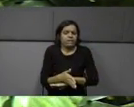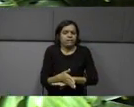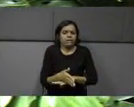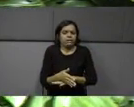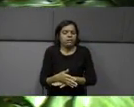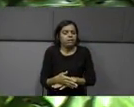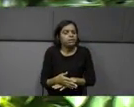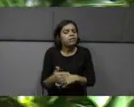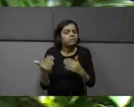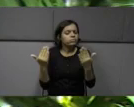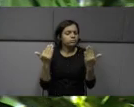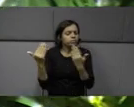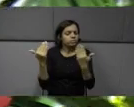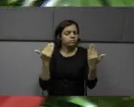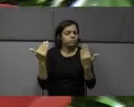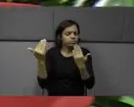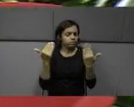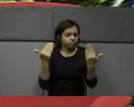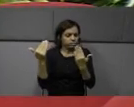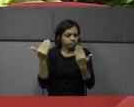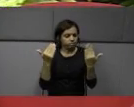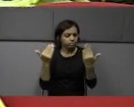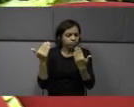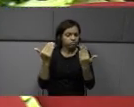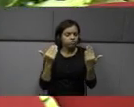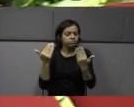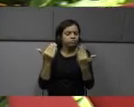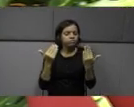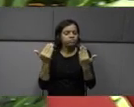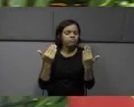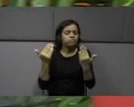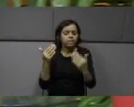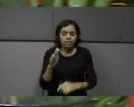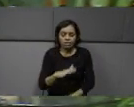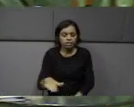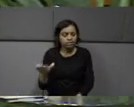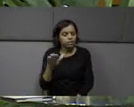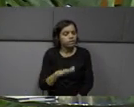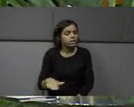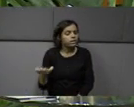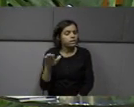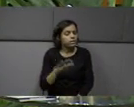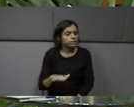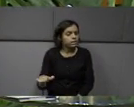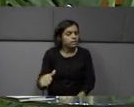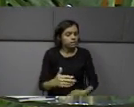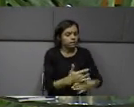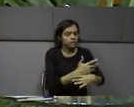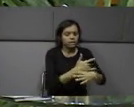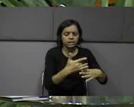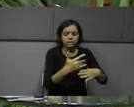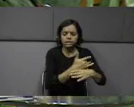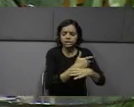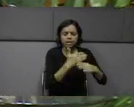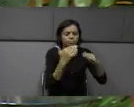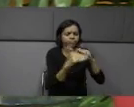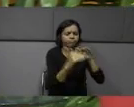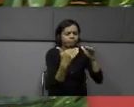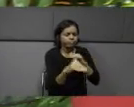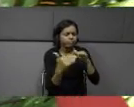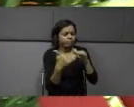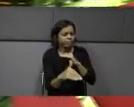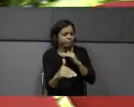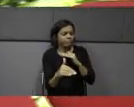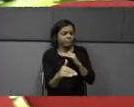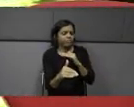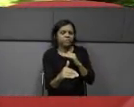belo comparativo com crianças que tiveram uma cidade inadequada para elas onde elas não